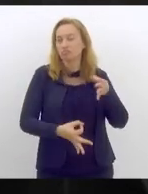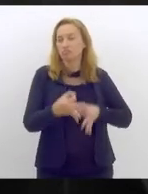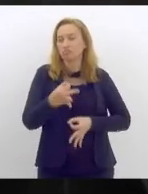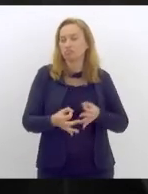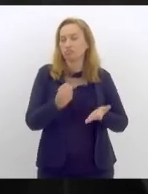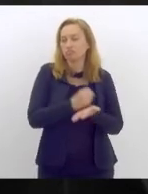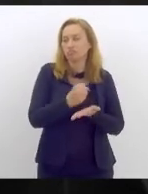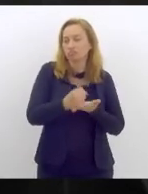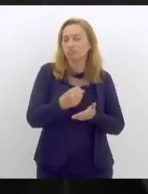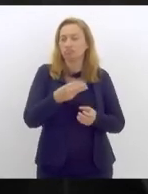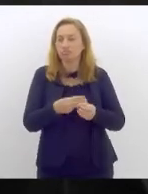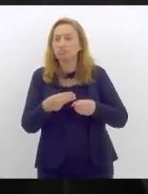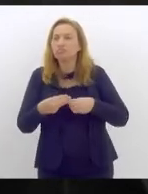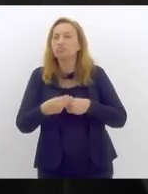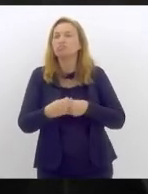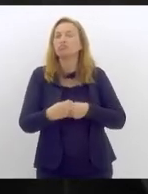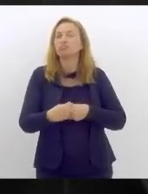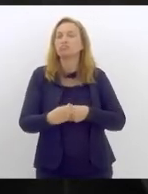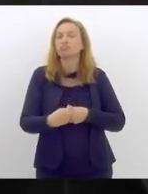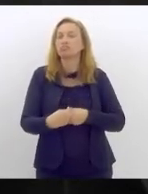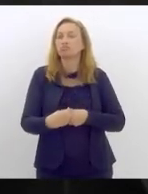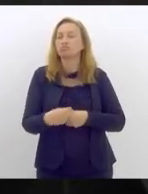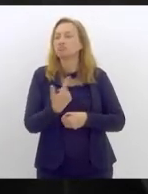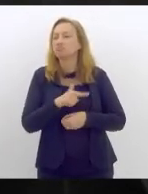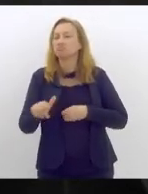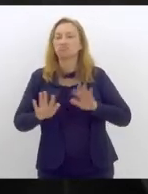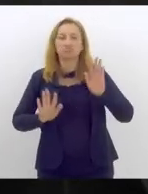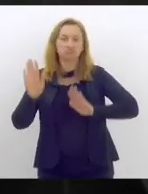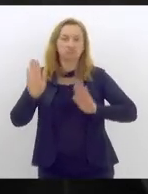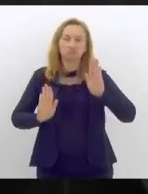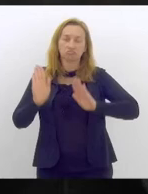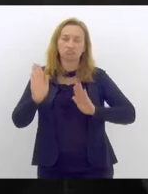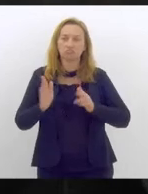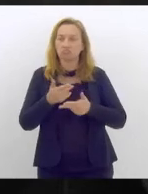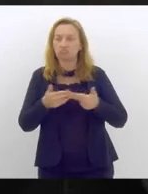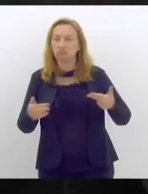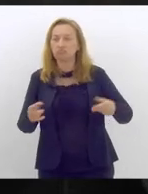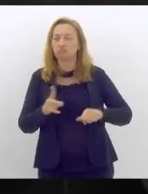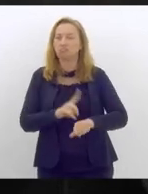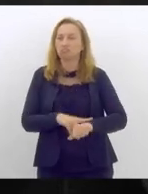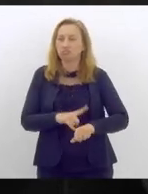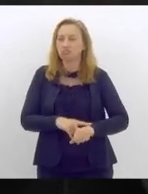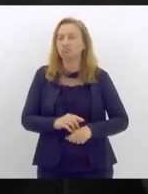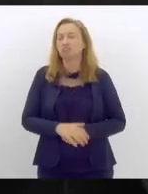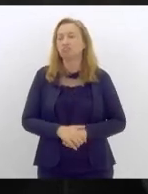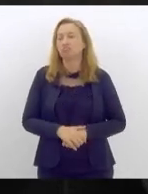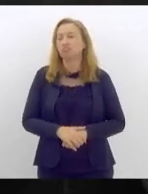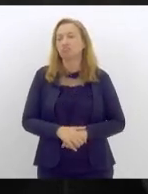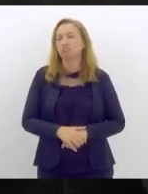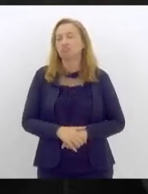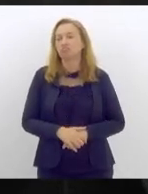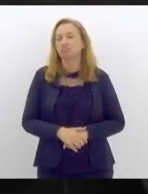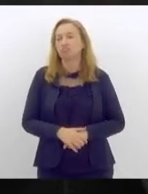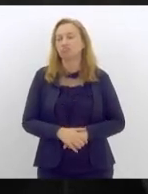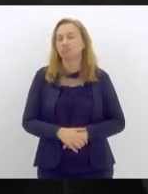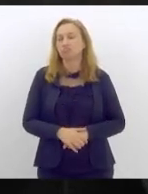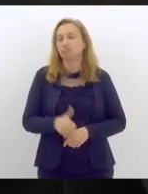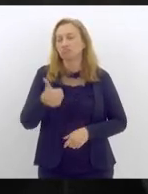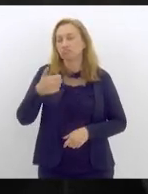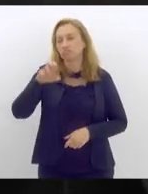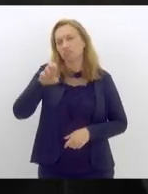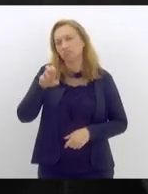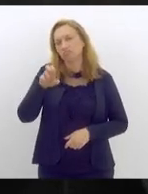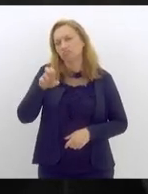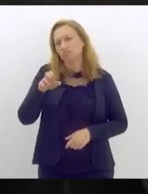feitas pelos municípios sem licitação na maior parte dos casos em 15